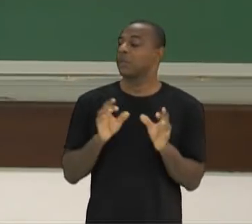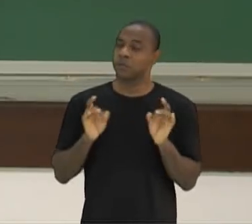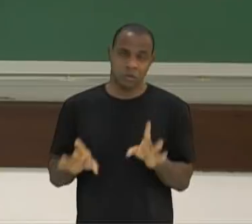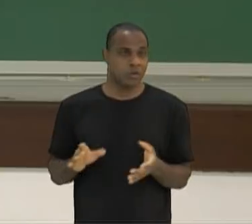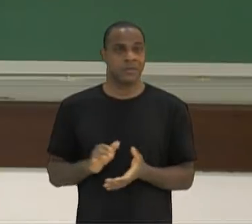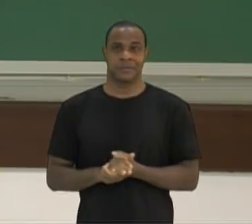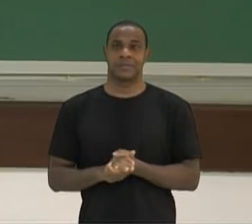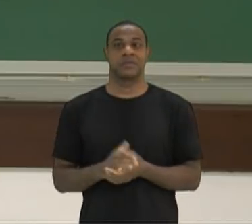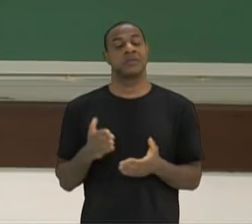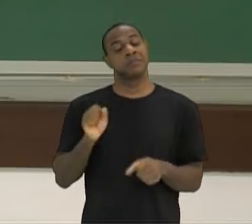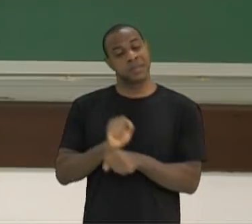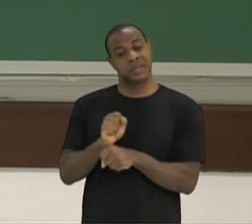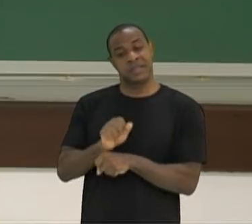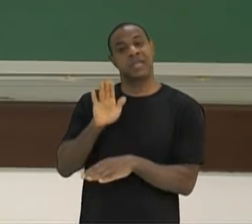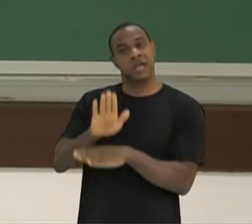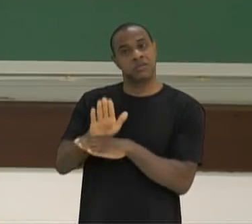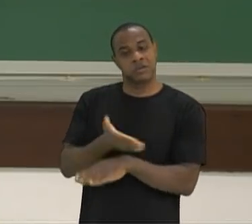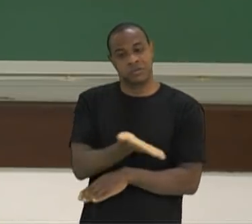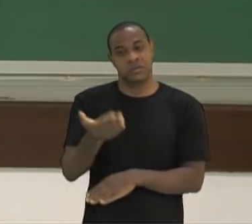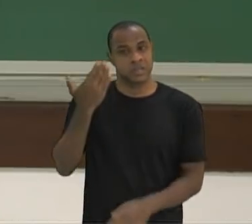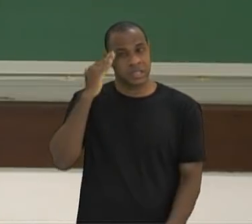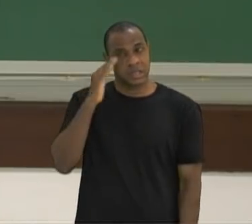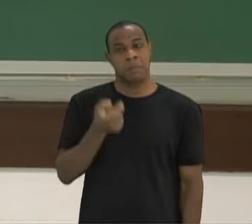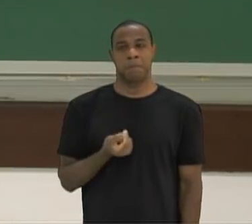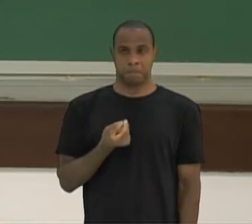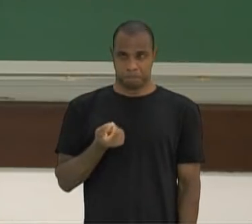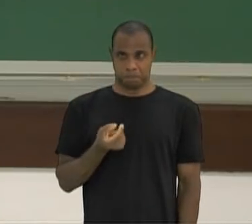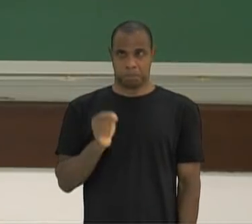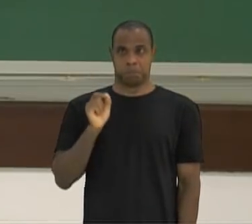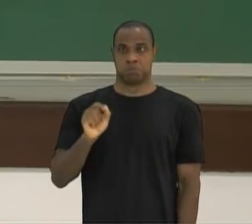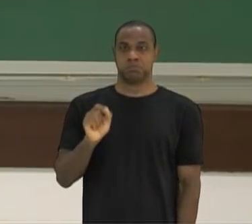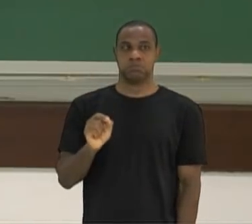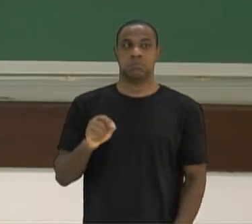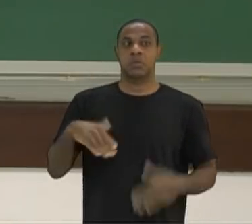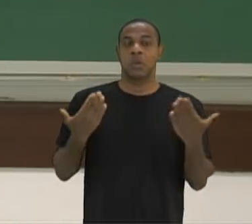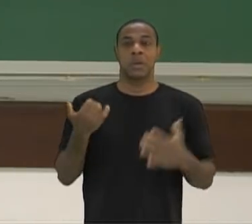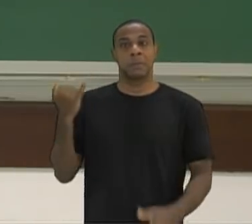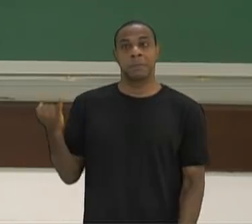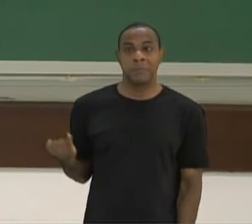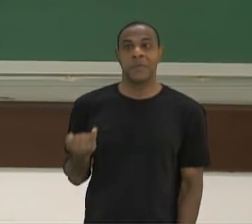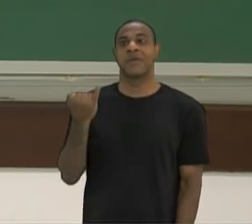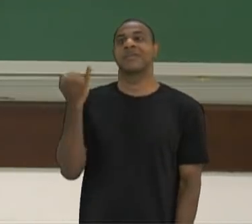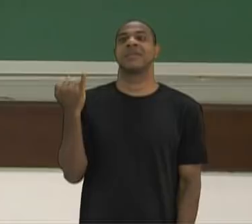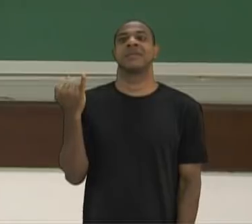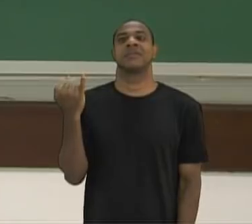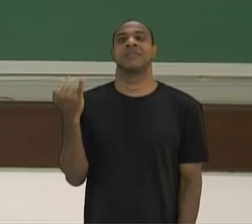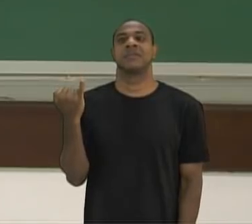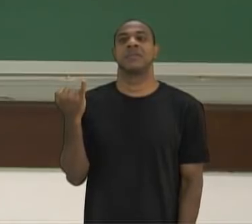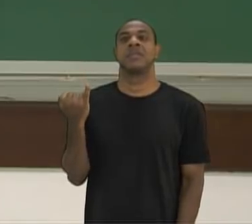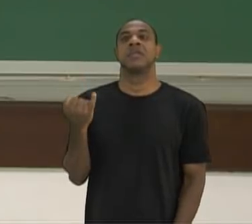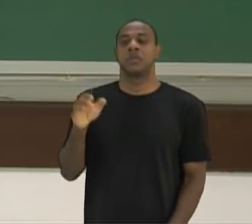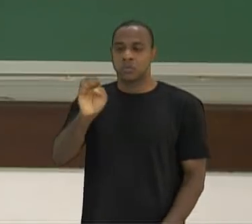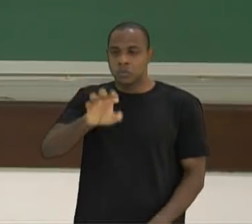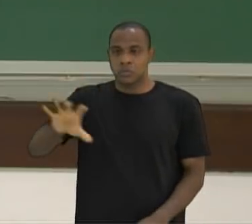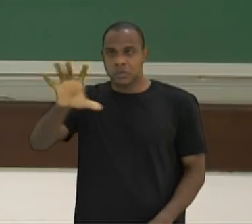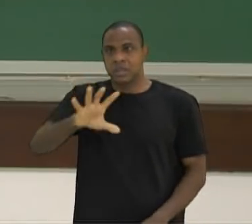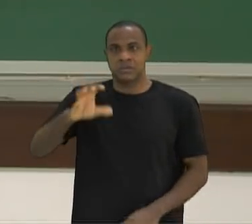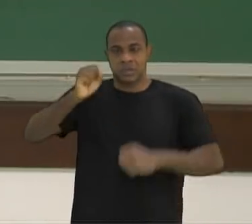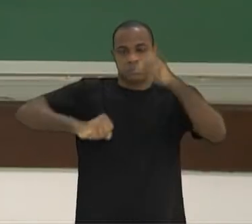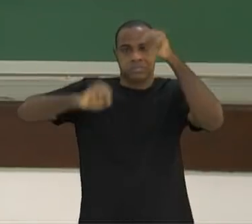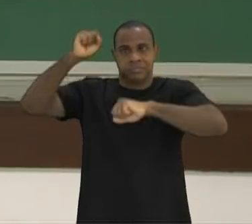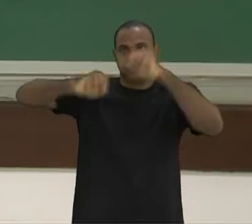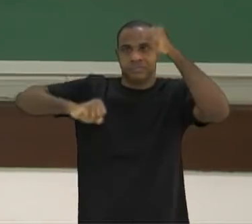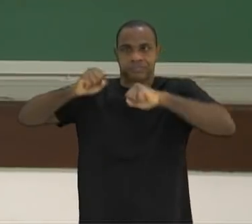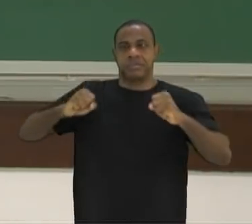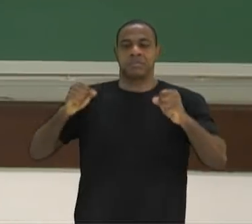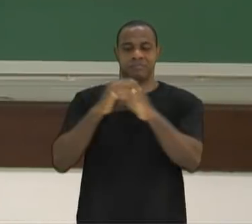ter contribuído, vocês tenham entendido um pouquinho mais qual é a importância do Sudeste em relação à industrialização e